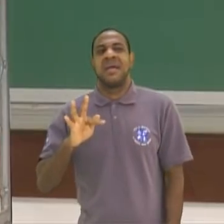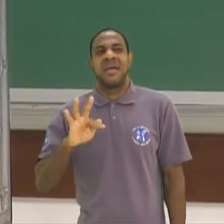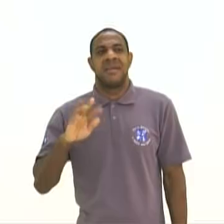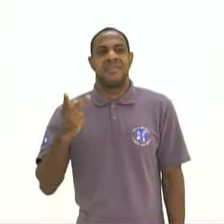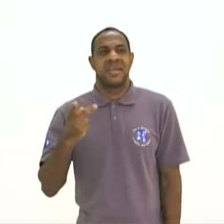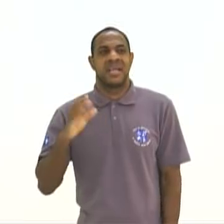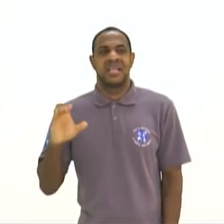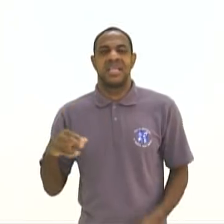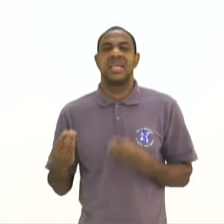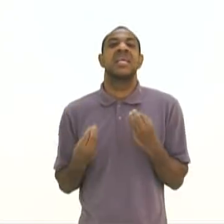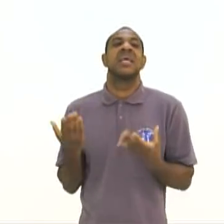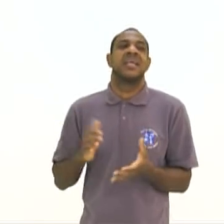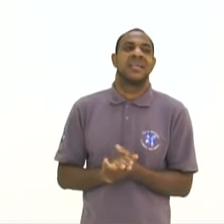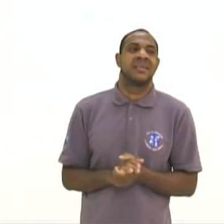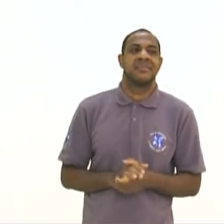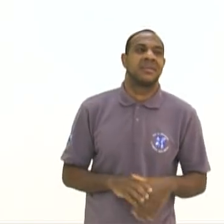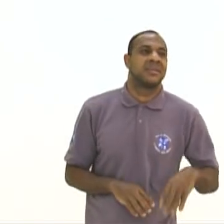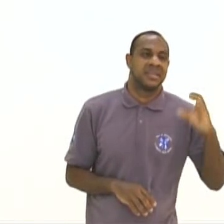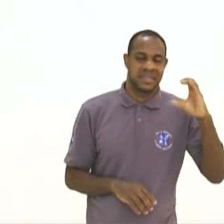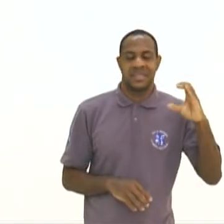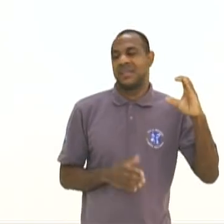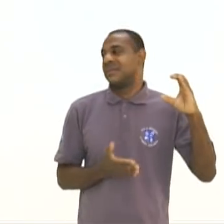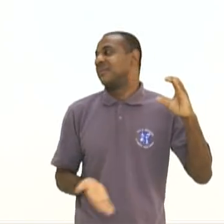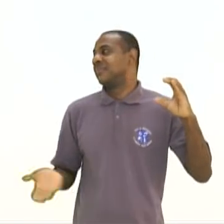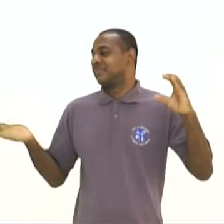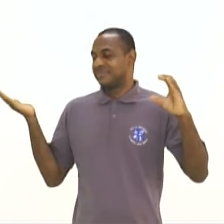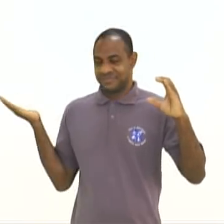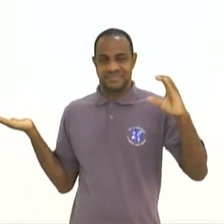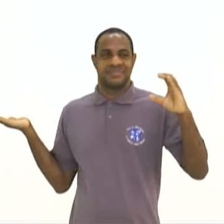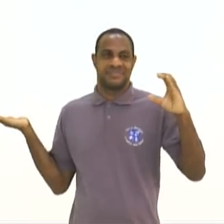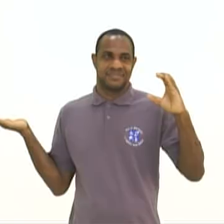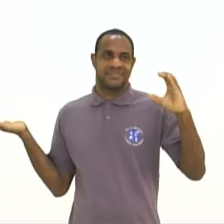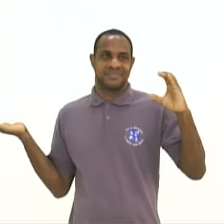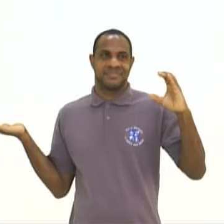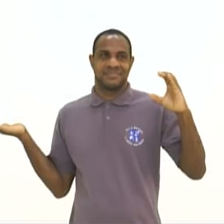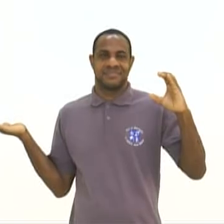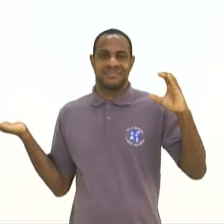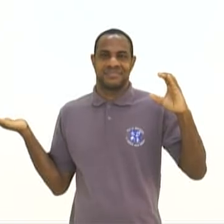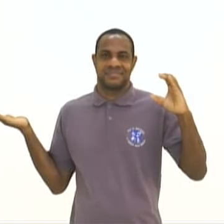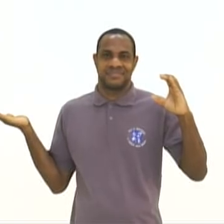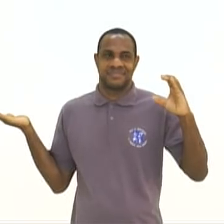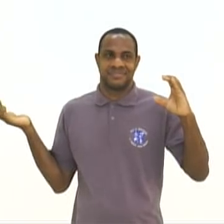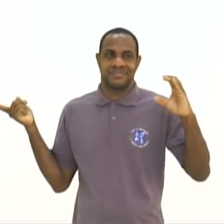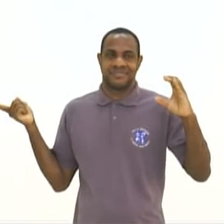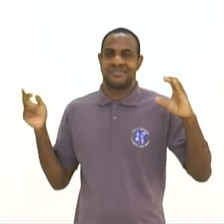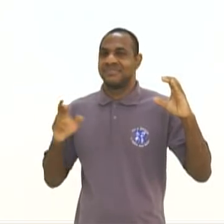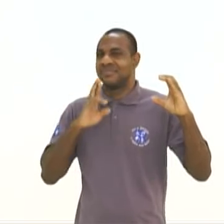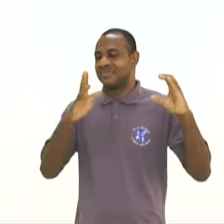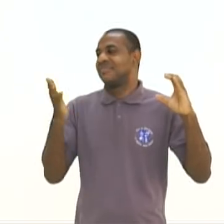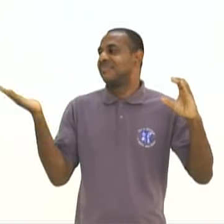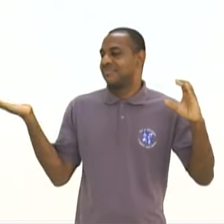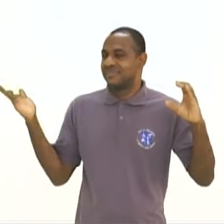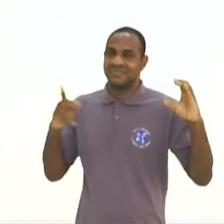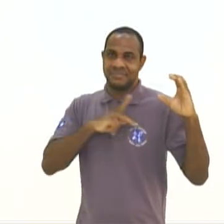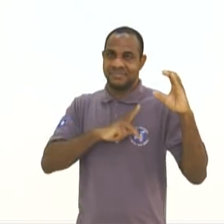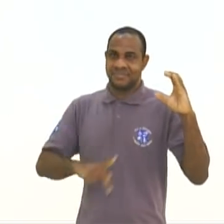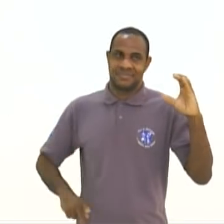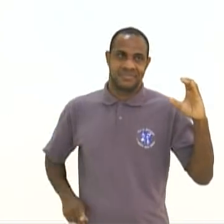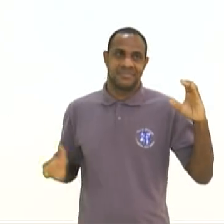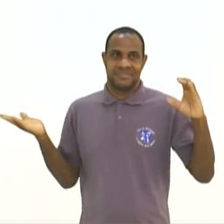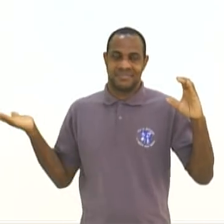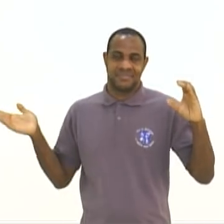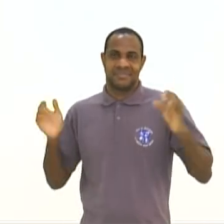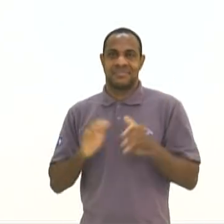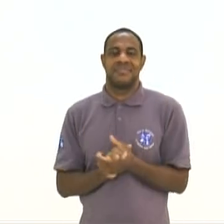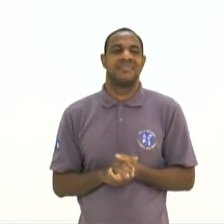claramente, tranquilo. Humberto de Alencar Castelo Branco, Arthur da Costa e Silva, Emílio Garrastazu Médici e